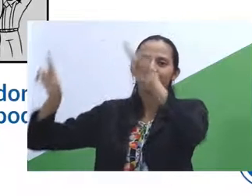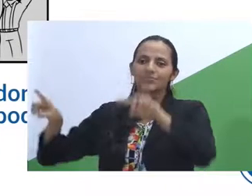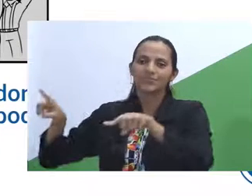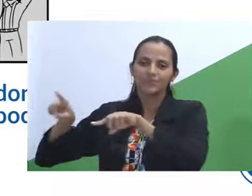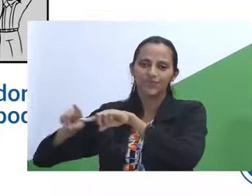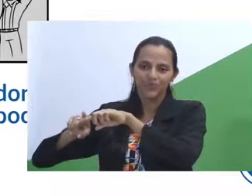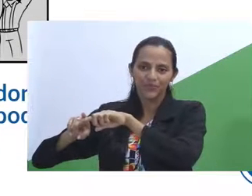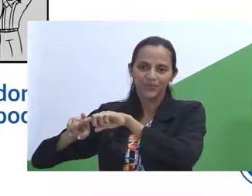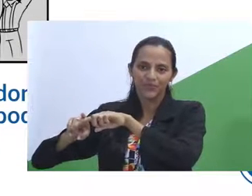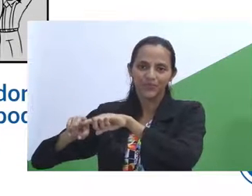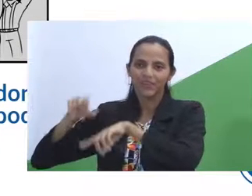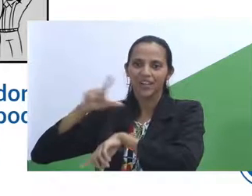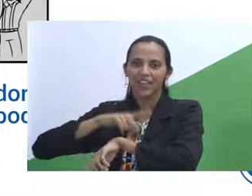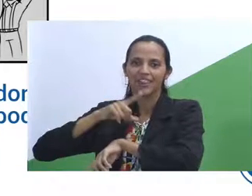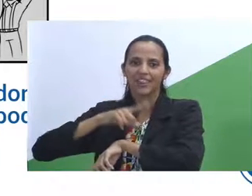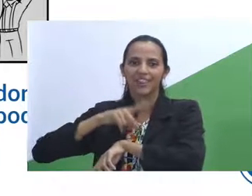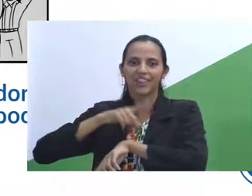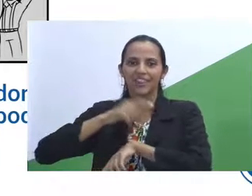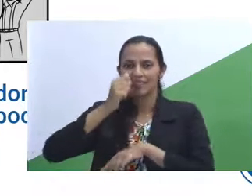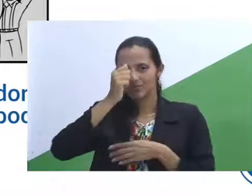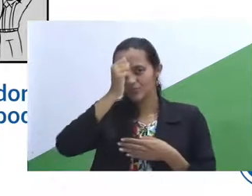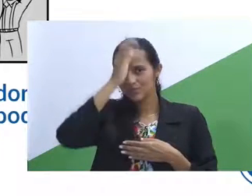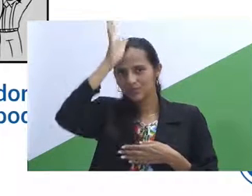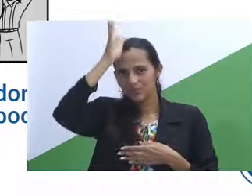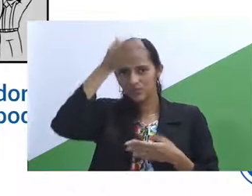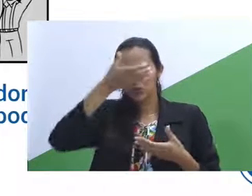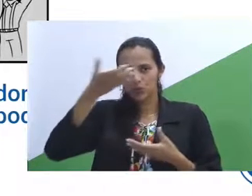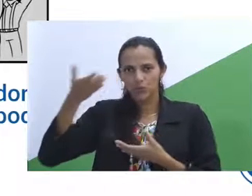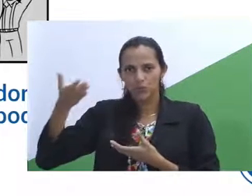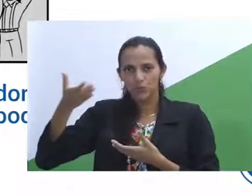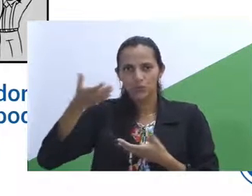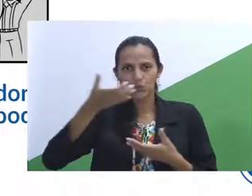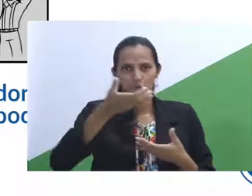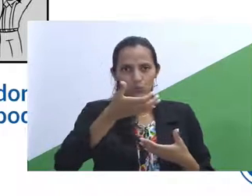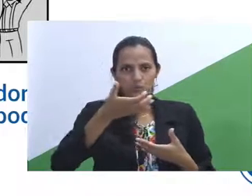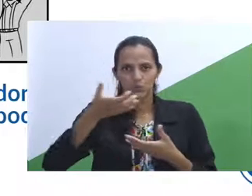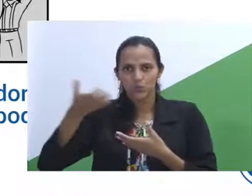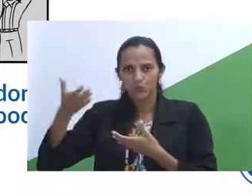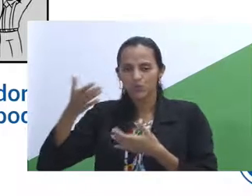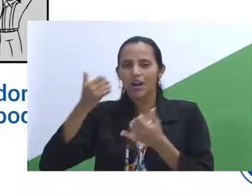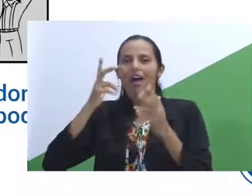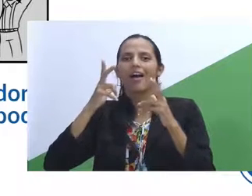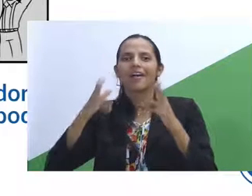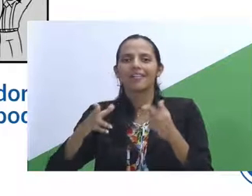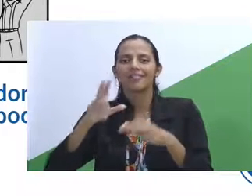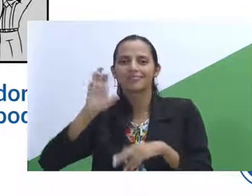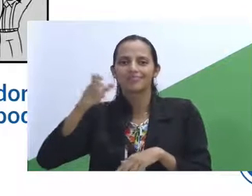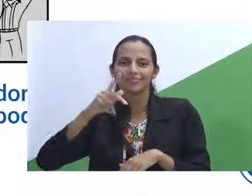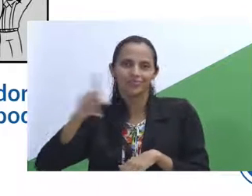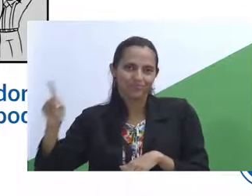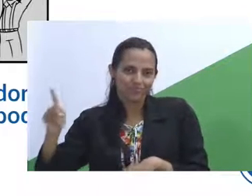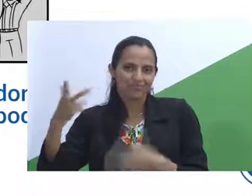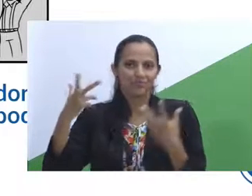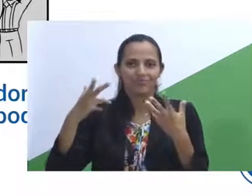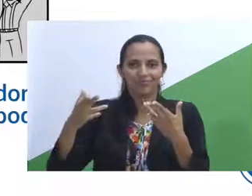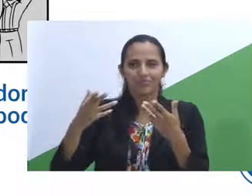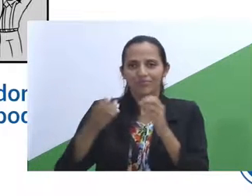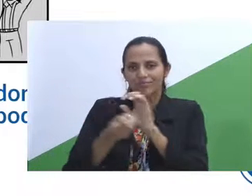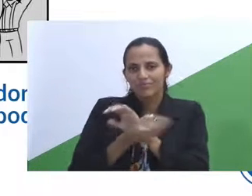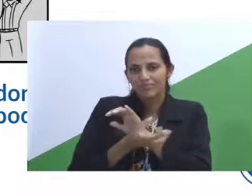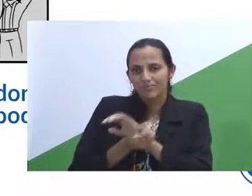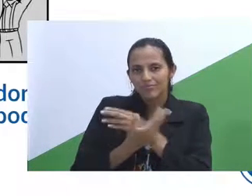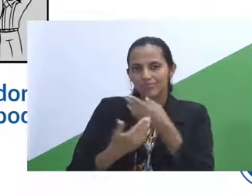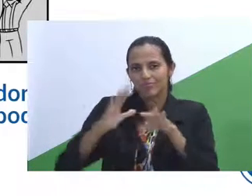Nós temos aí o bombeiro Getúlio, mostra, então, Getúlio Vargas como manipulador político que cria situações